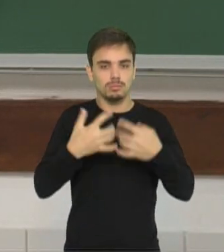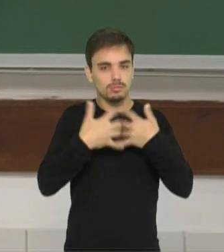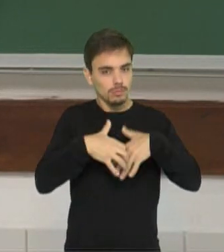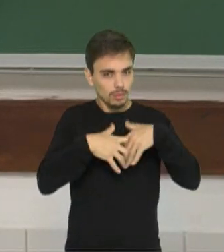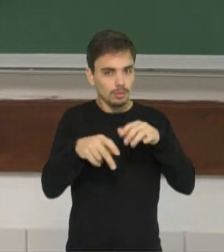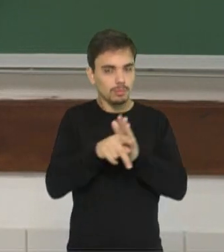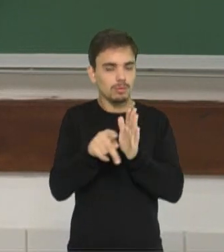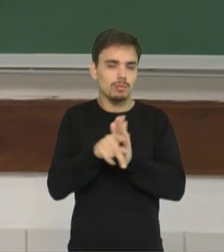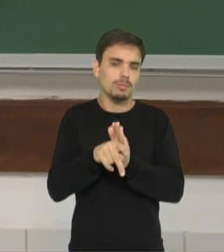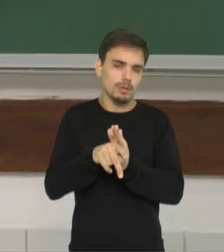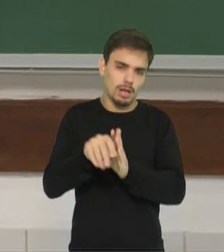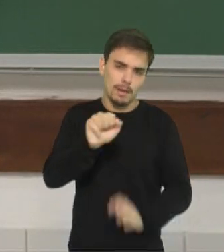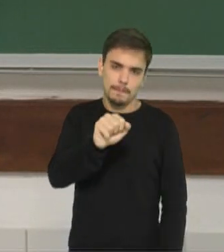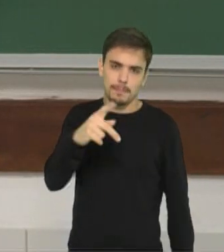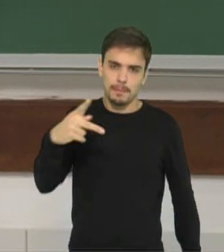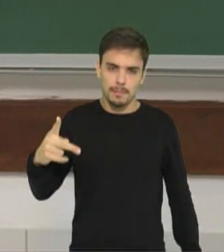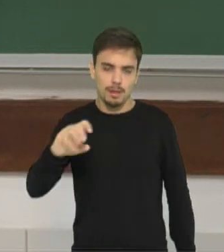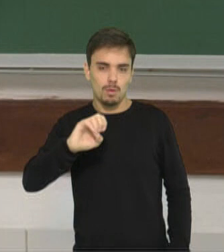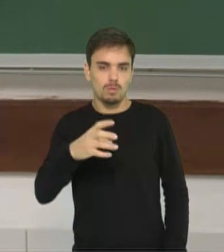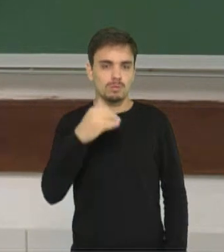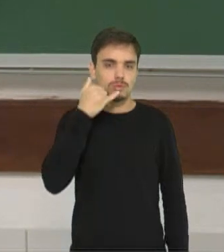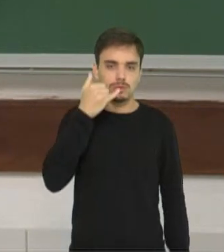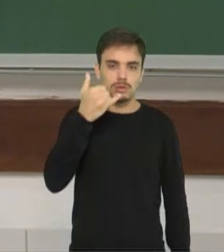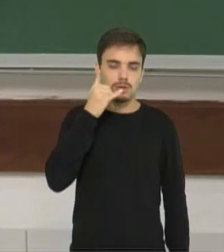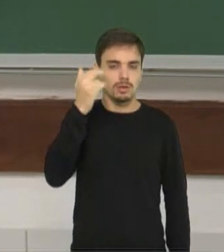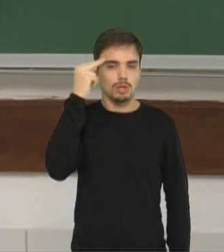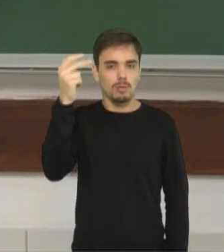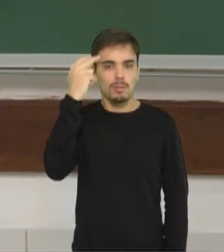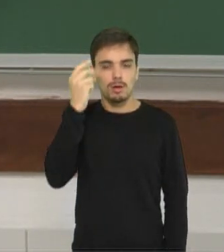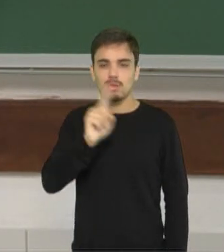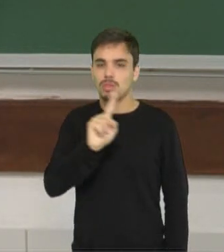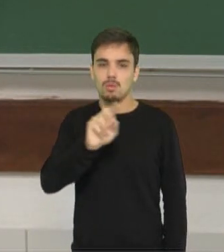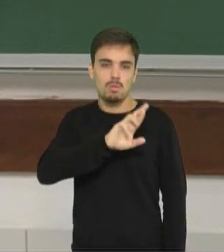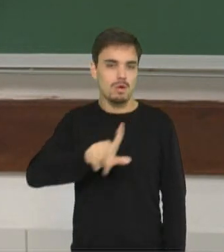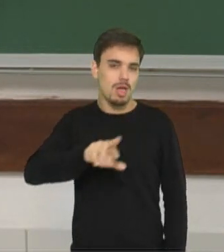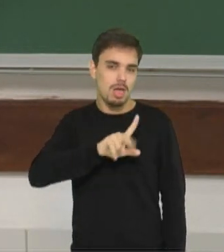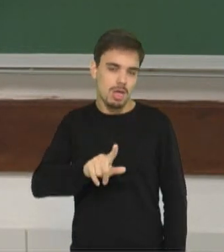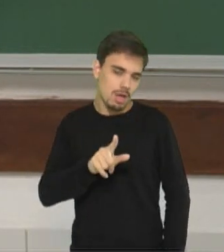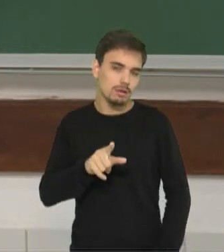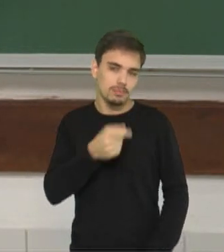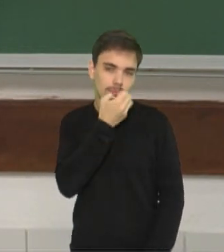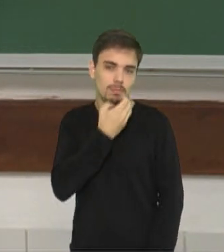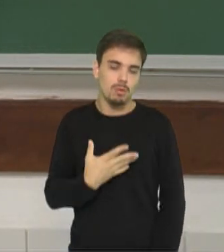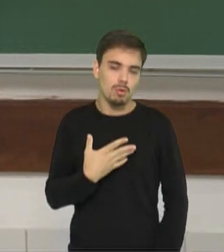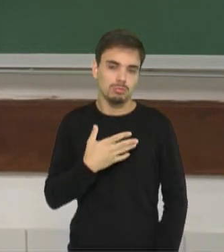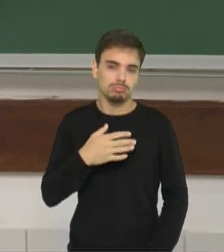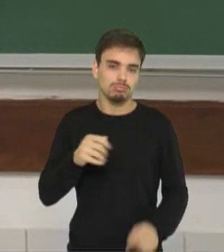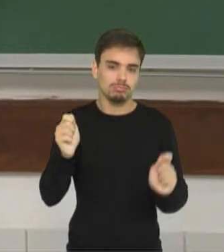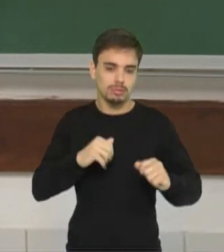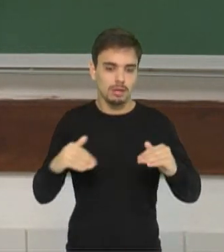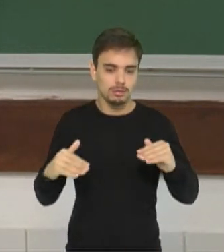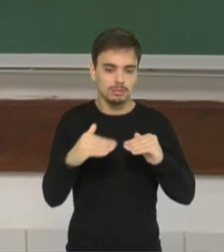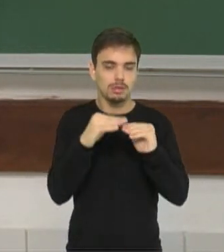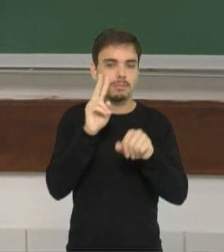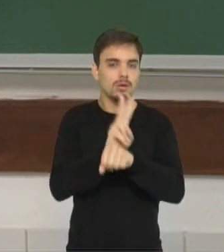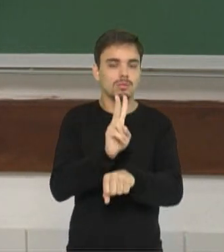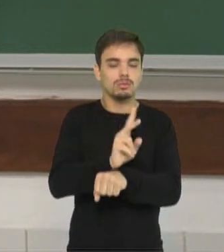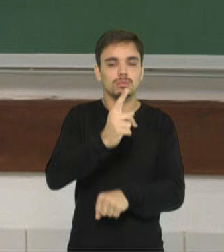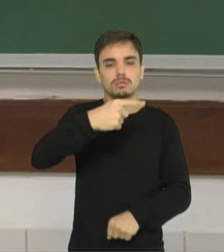dos aplicativos ou do celular, normalmente elas não são suficientes para te proteger contra